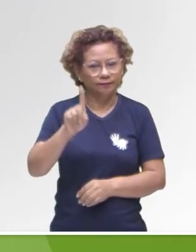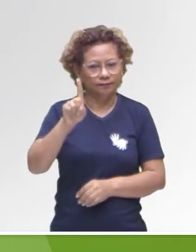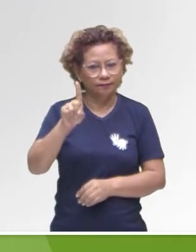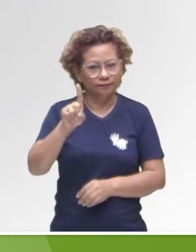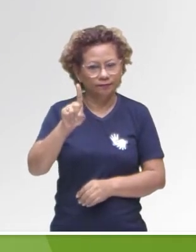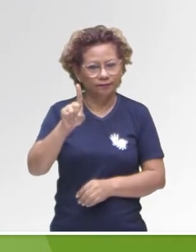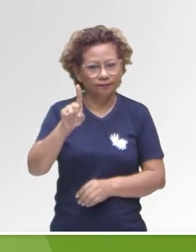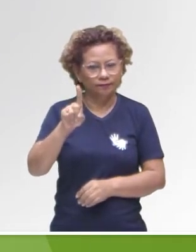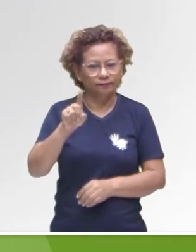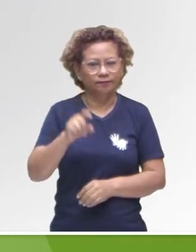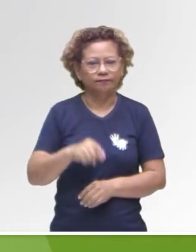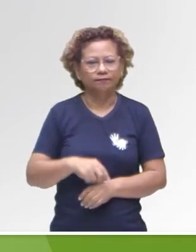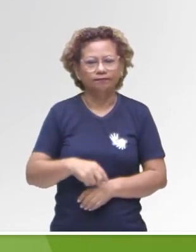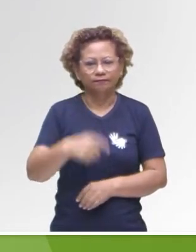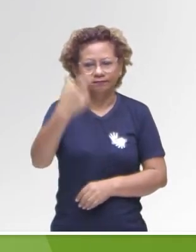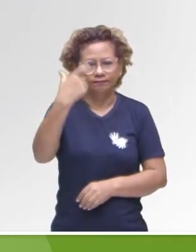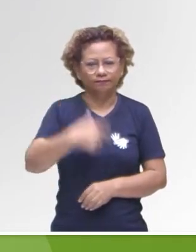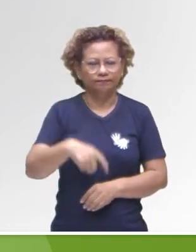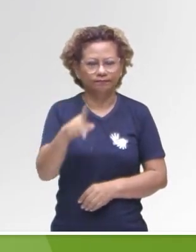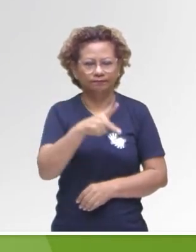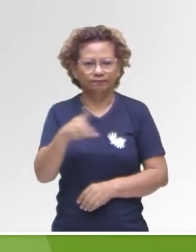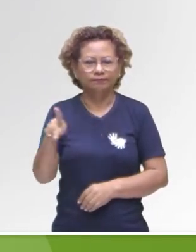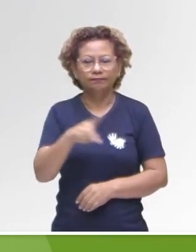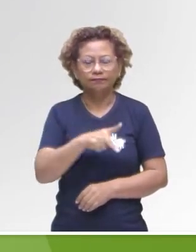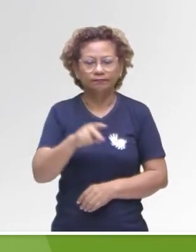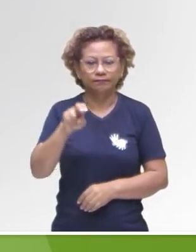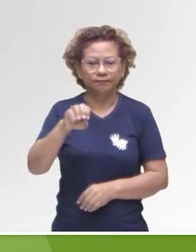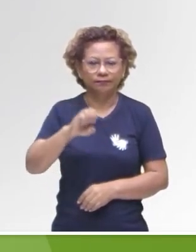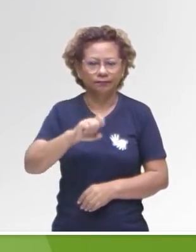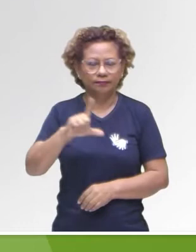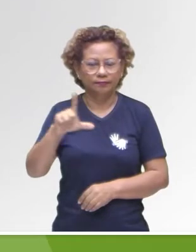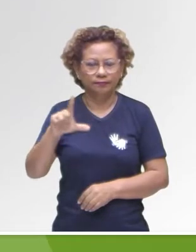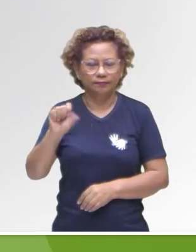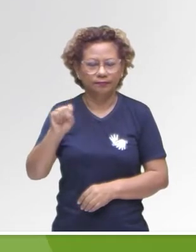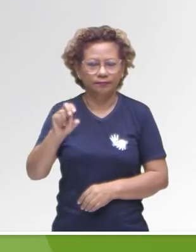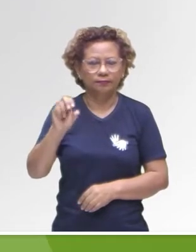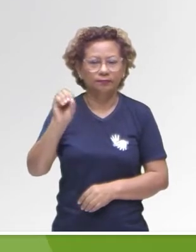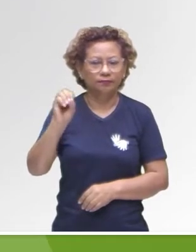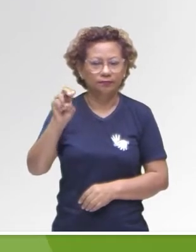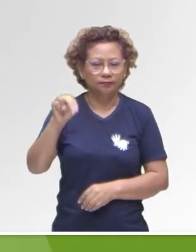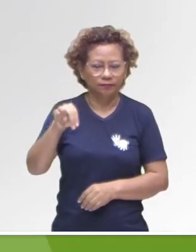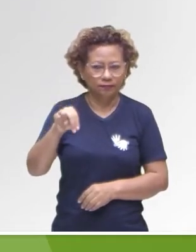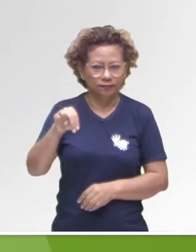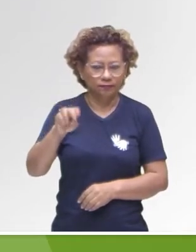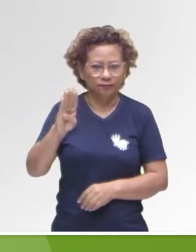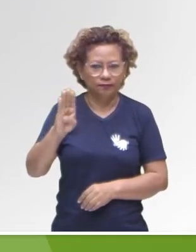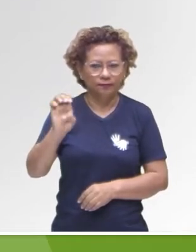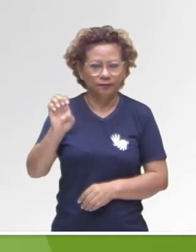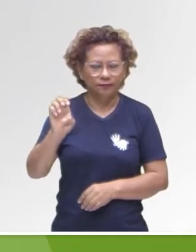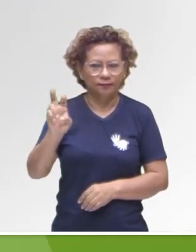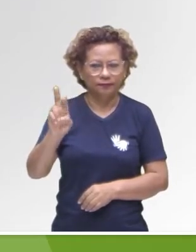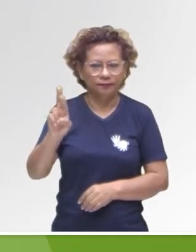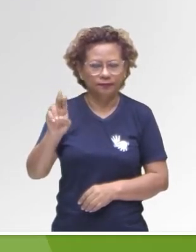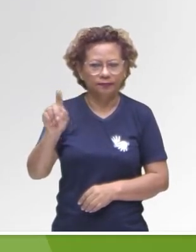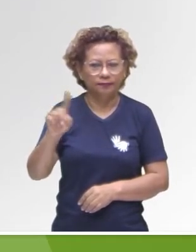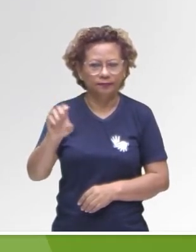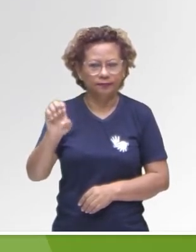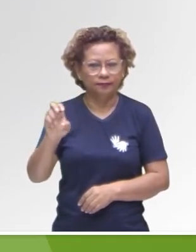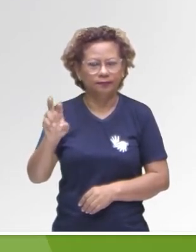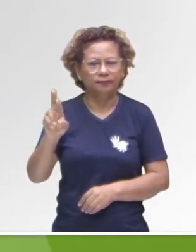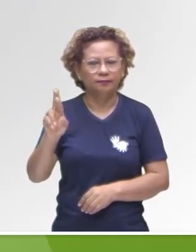sou o professor Nelson Bezerra e eu vou estar aqui com vocês falando aí dos conteúdos desta aula ainda